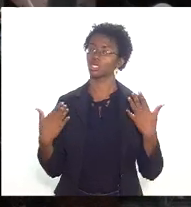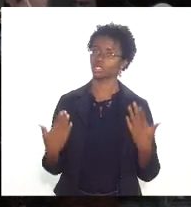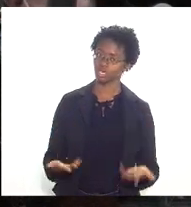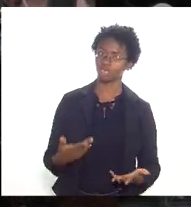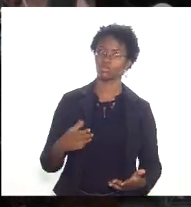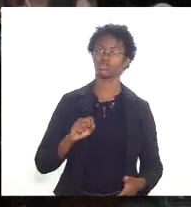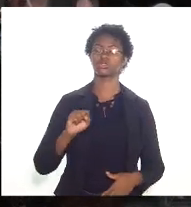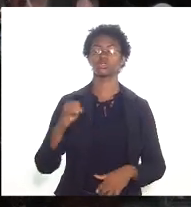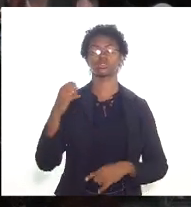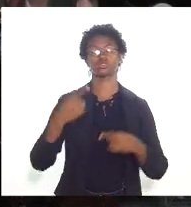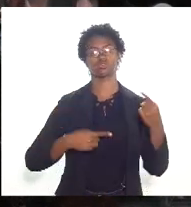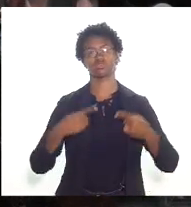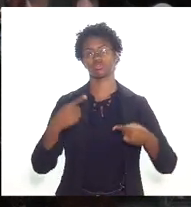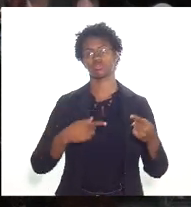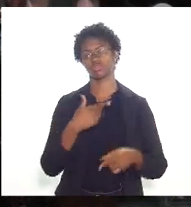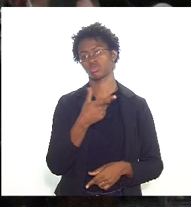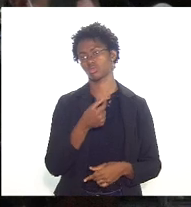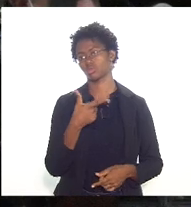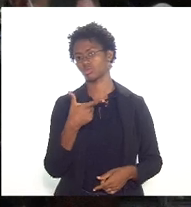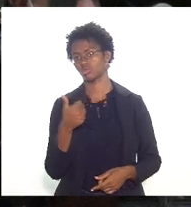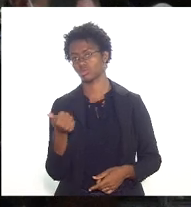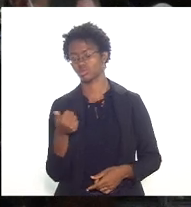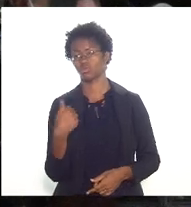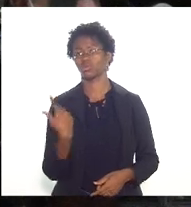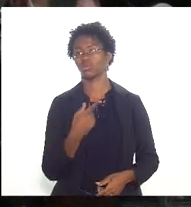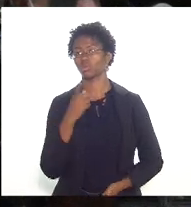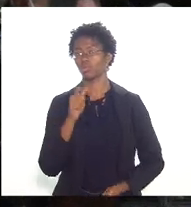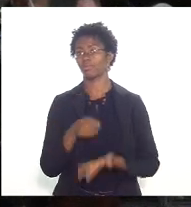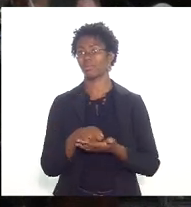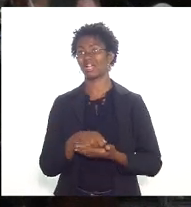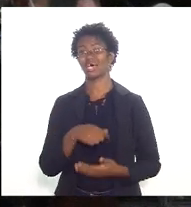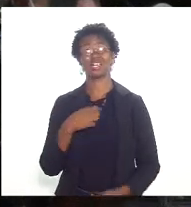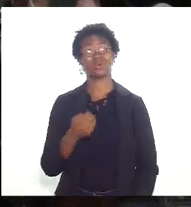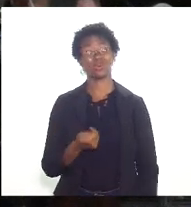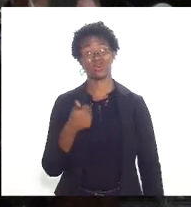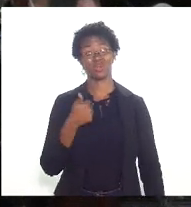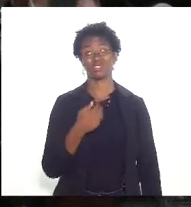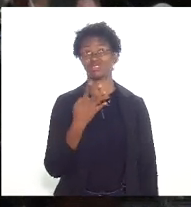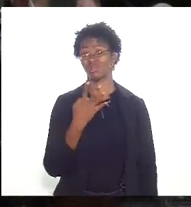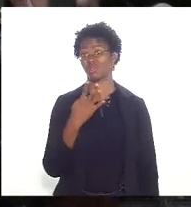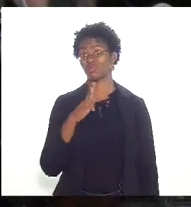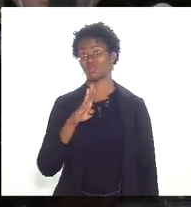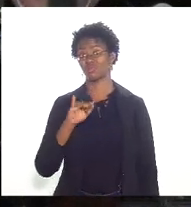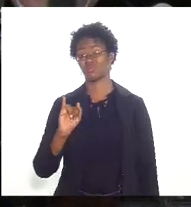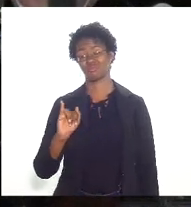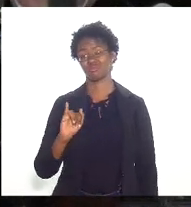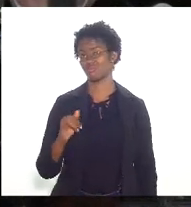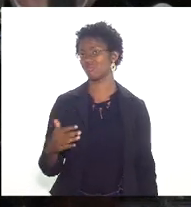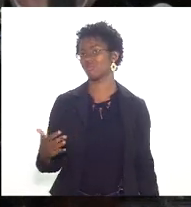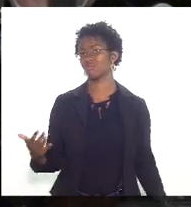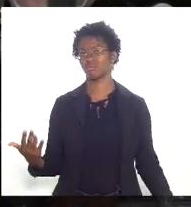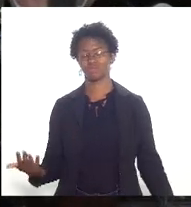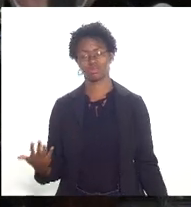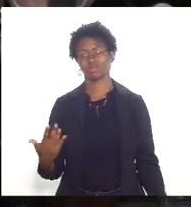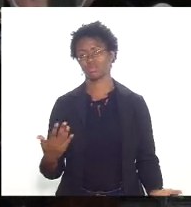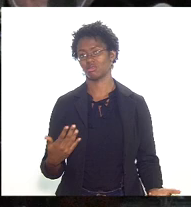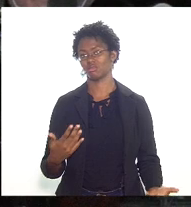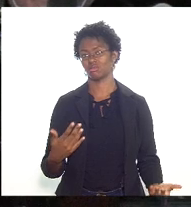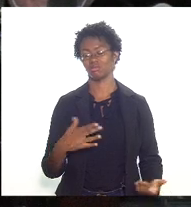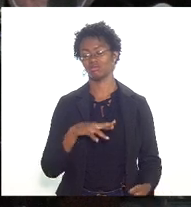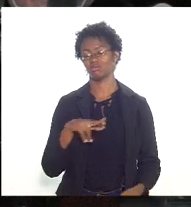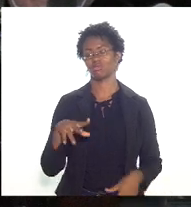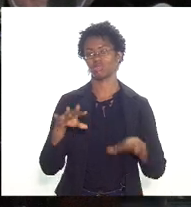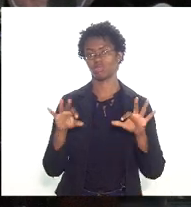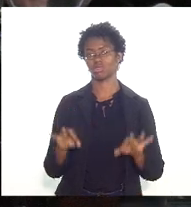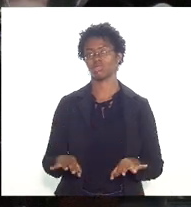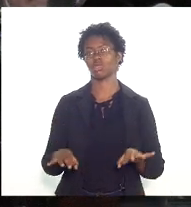discutirmos todos dormem 21 daqui a pouco nós vamos pagar quase 4 bilhões de reais sem a garantia está no regime